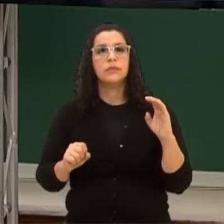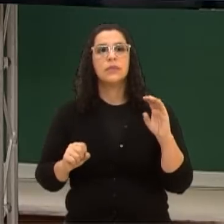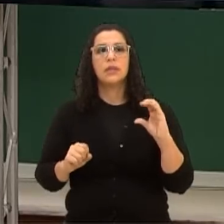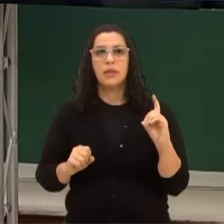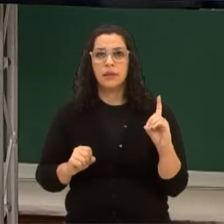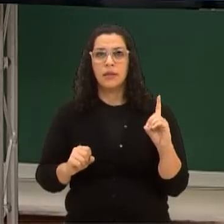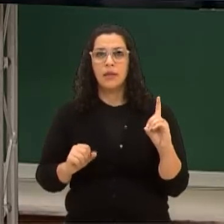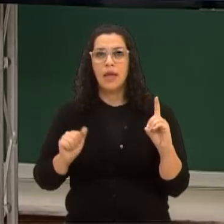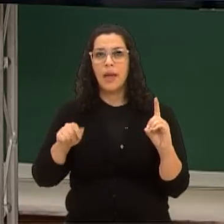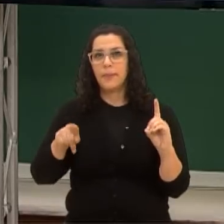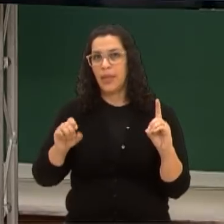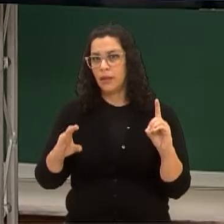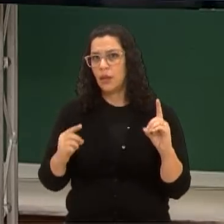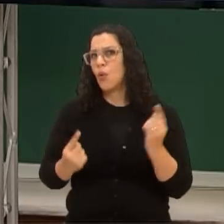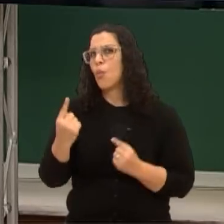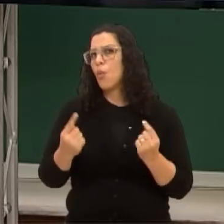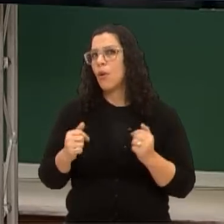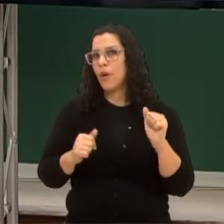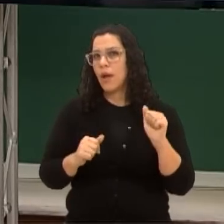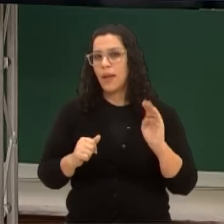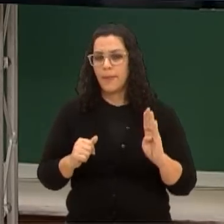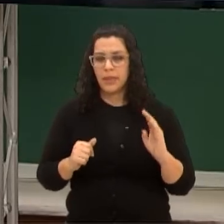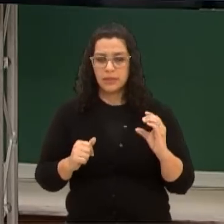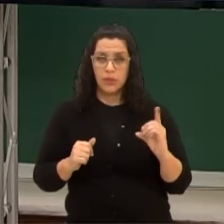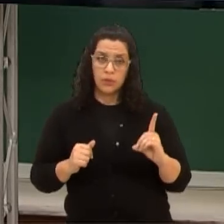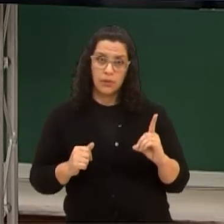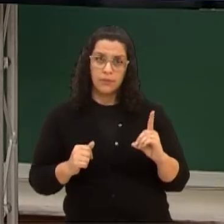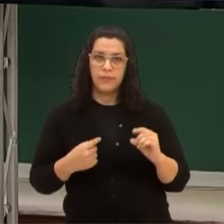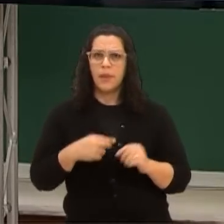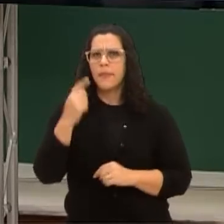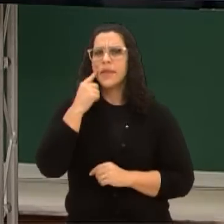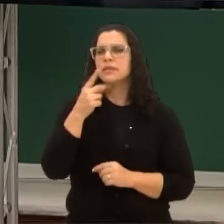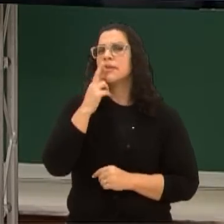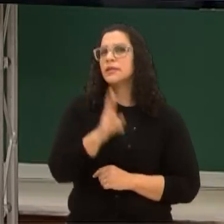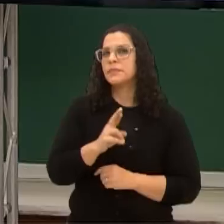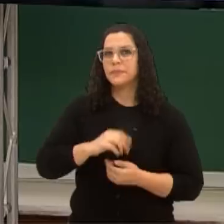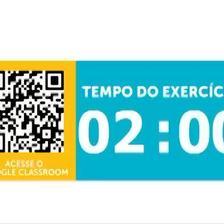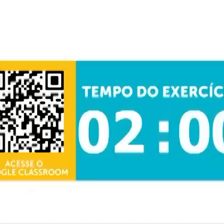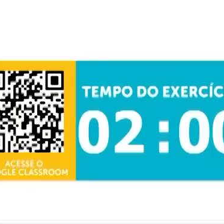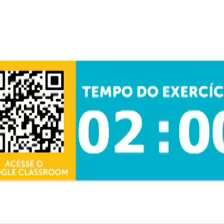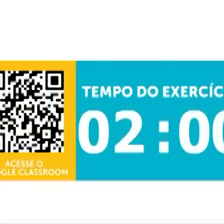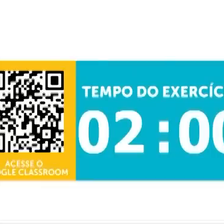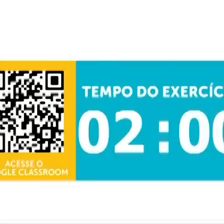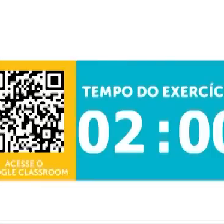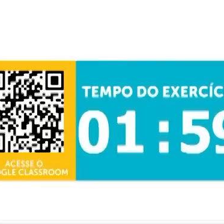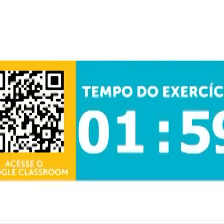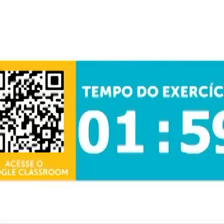e a letra D, a APEC. Então, pense um pouquinho e anote sua resposta.